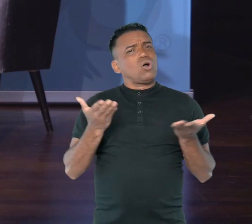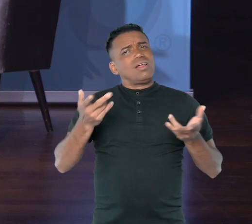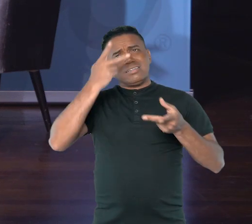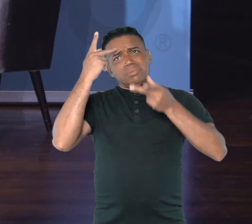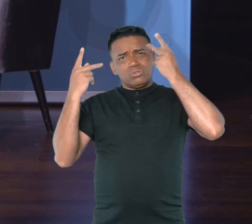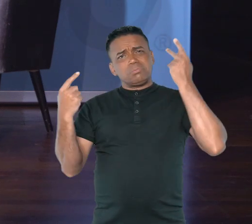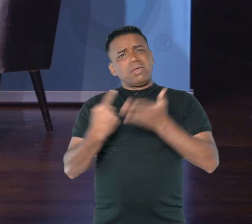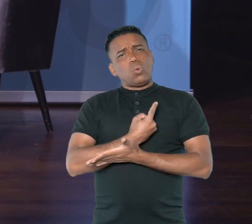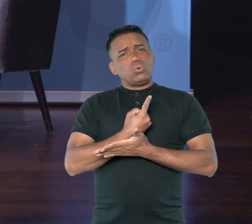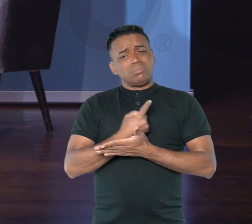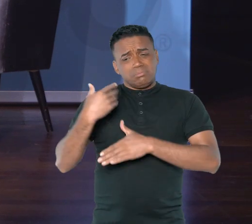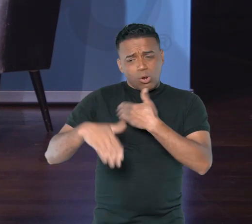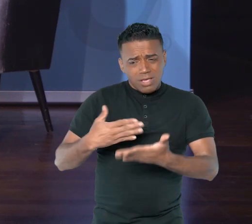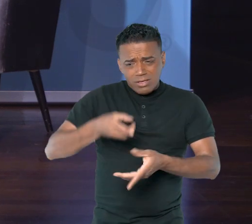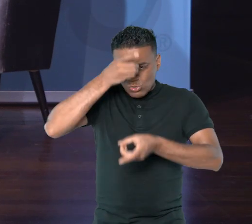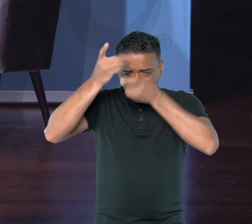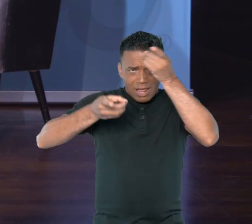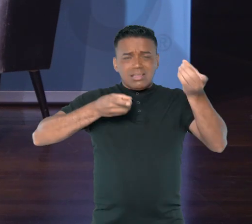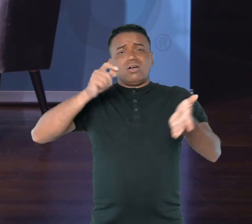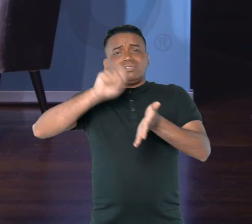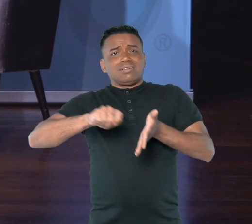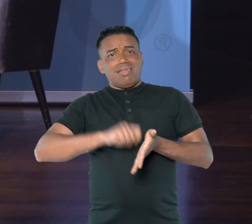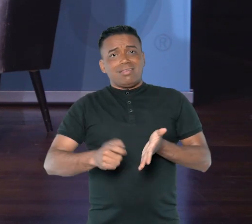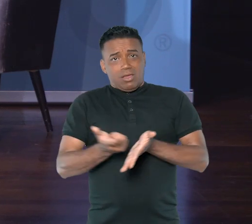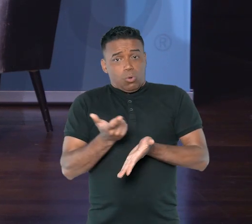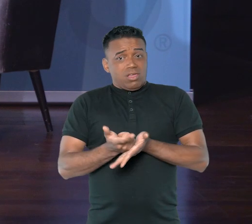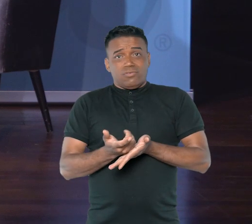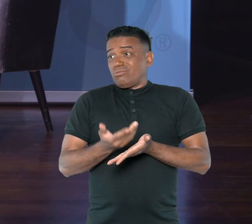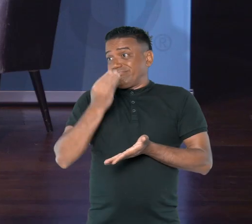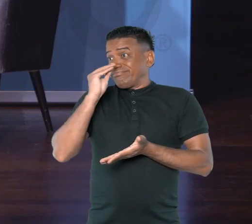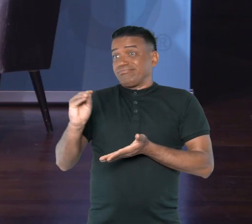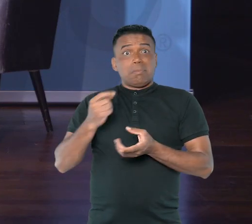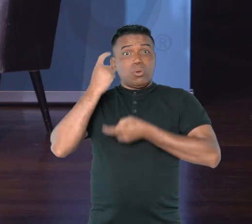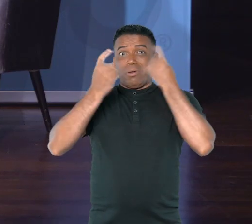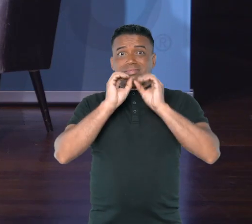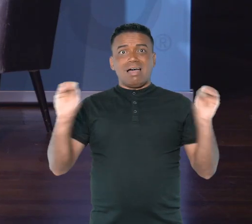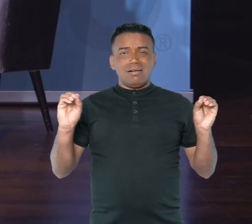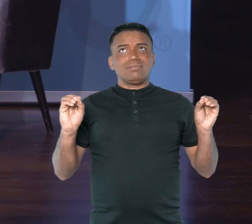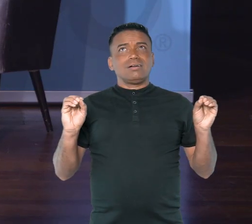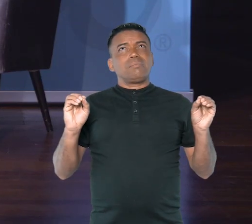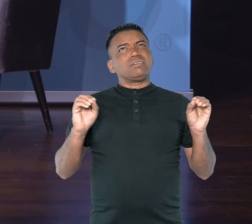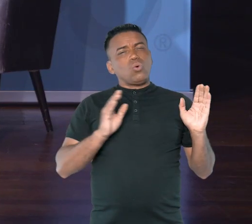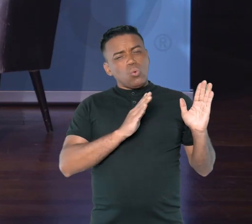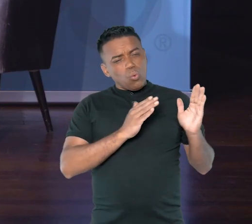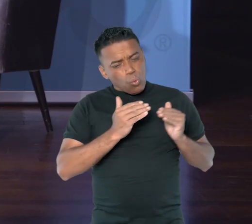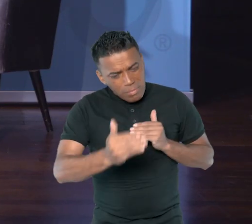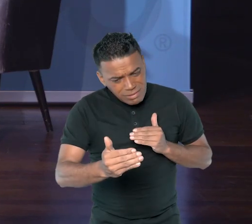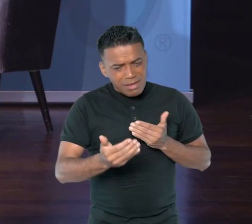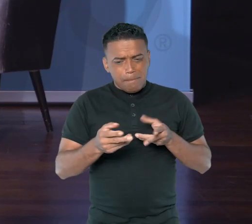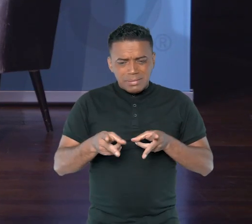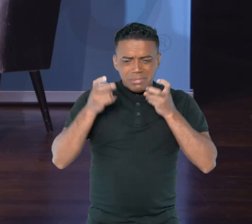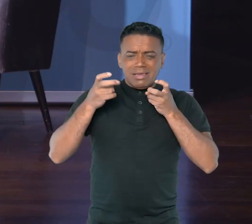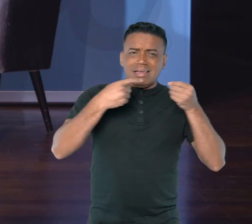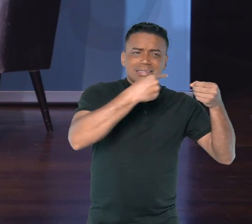muito sobre isso, mas no processo criativo eu não estava realmente me importando com isso. Mas eu comecei a perceber que aquelas cidades,